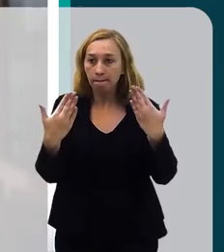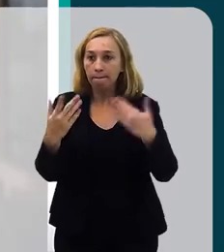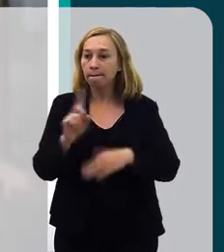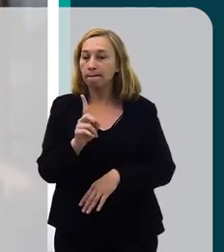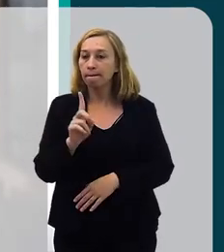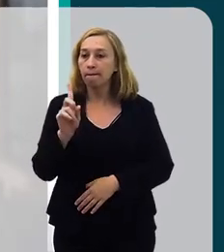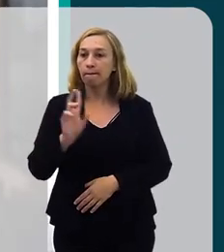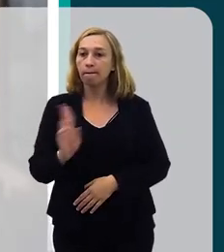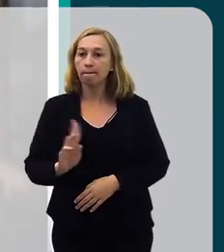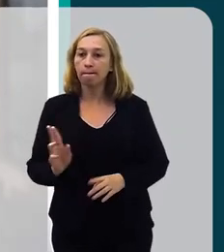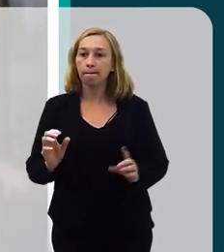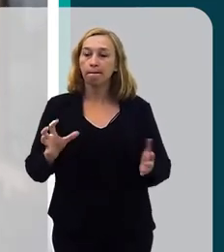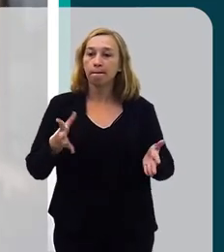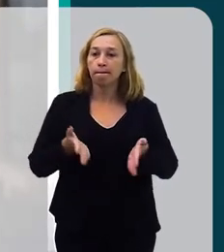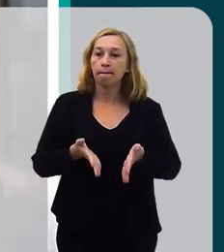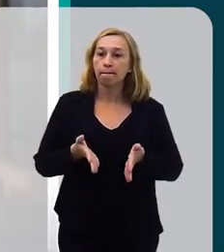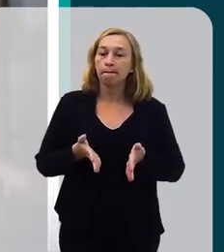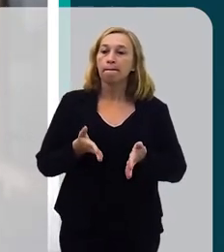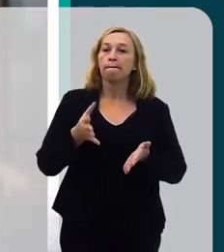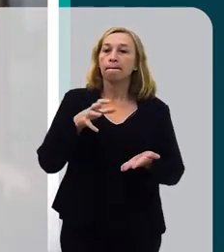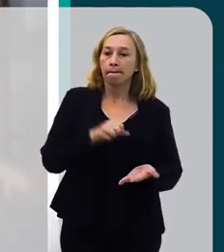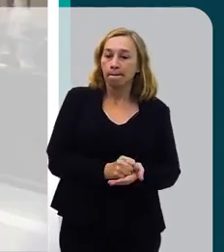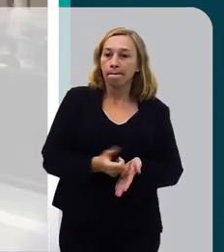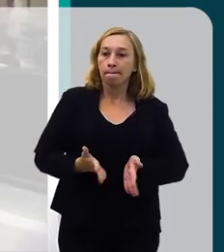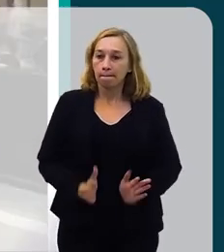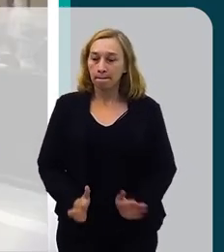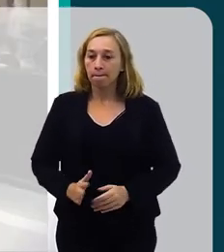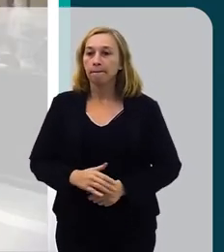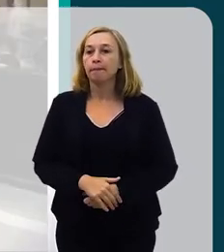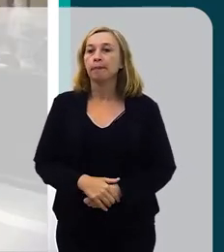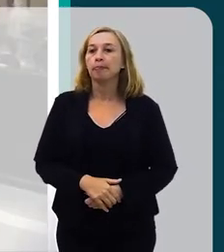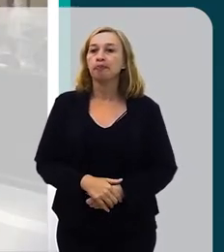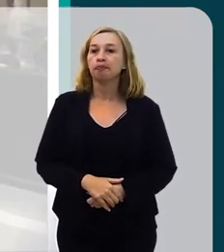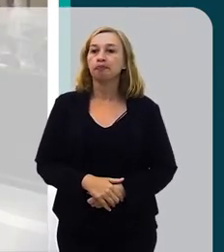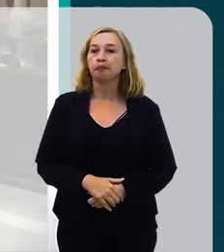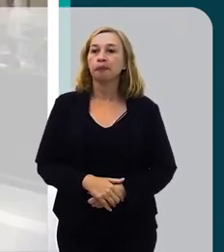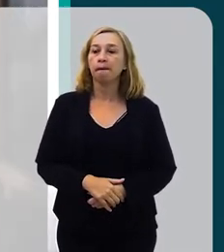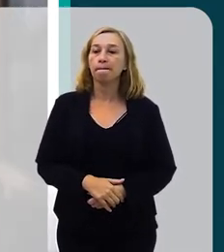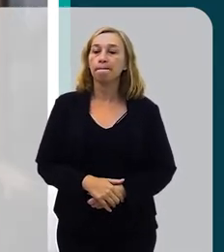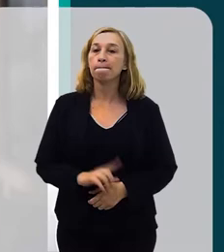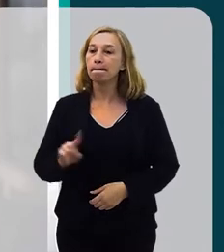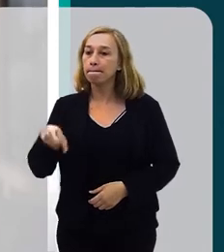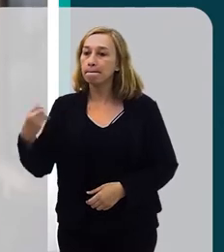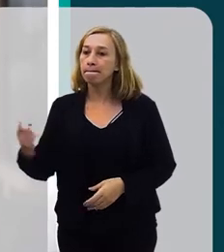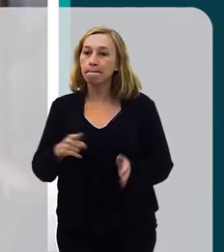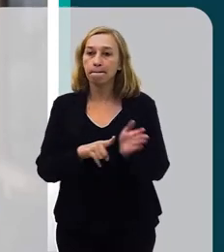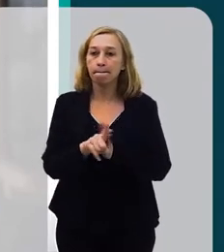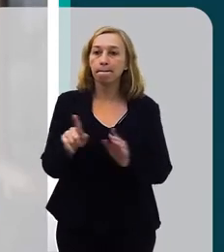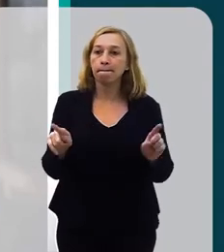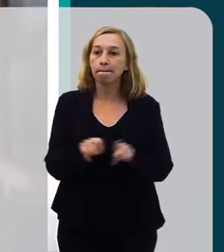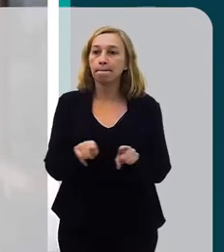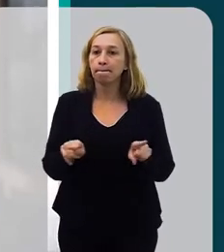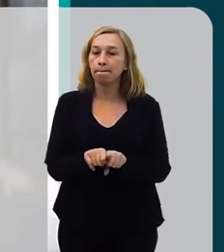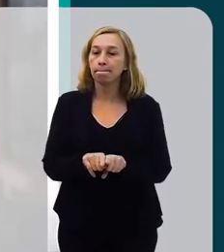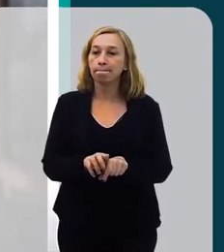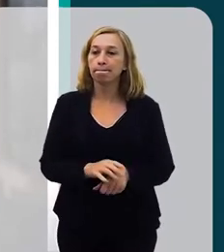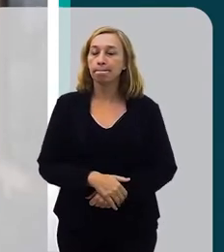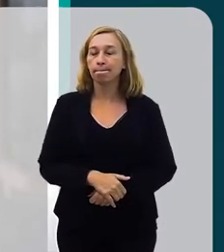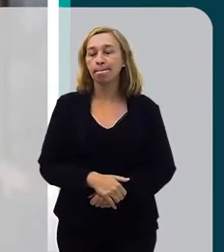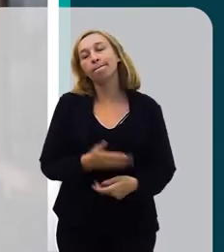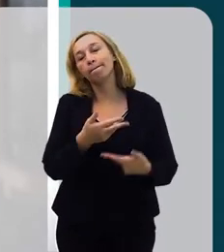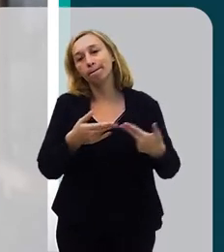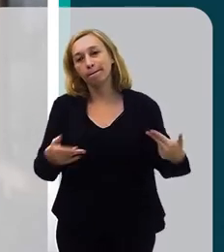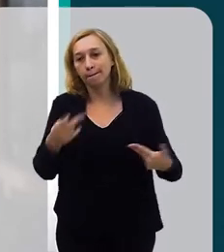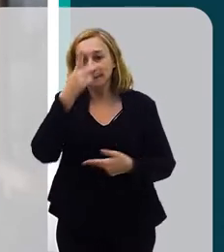se apresenta, mas não é o nome de Exatamente. registro, né? Exatamente. Aí, outra pergunta